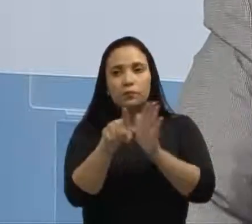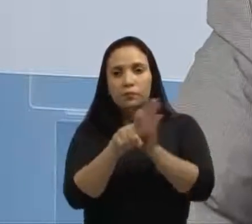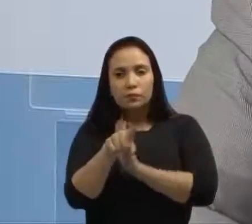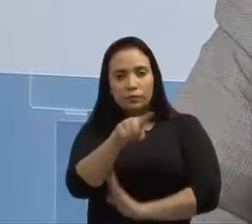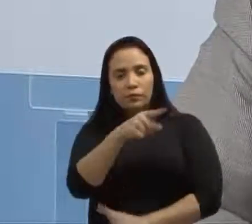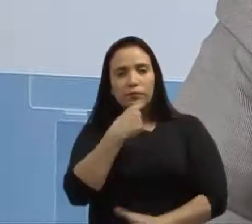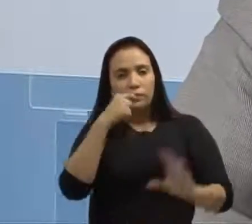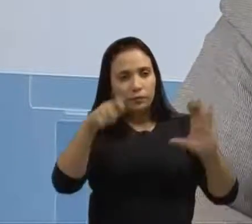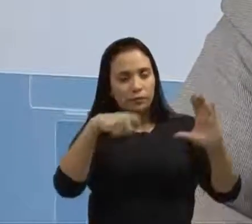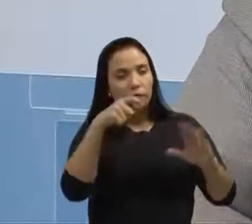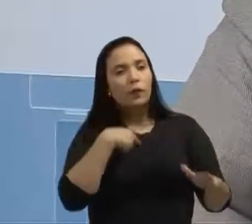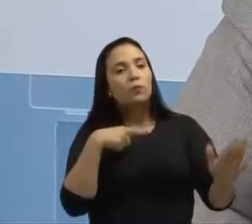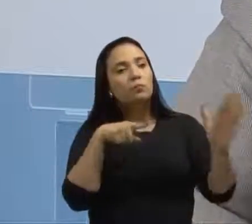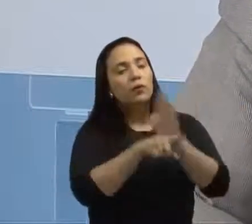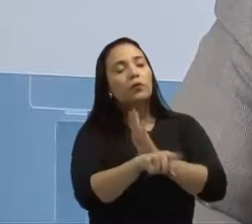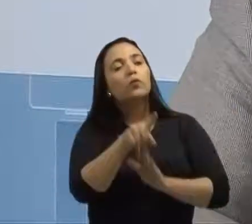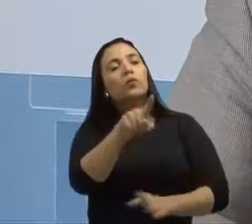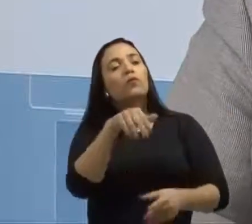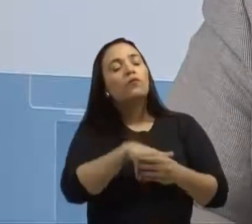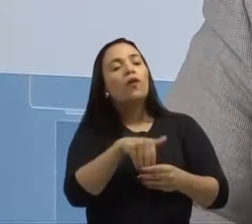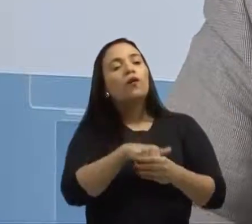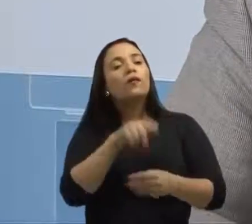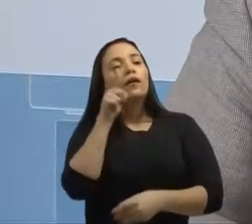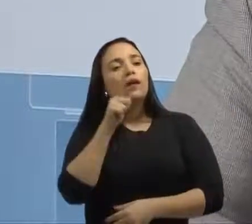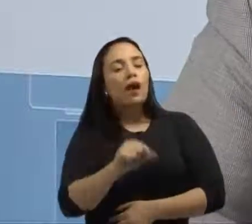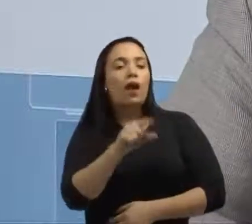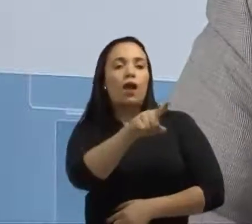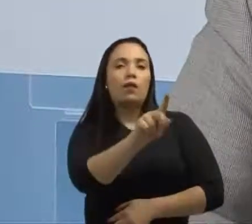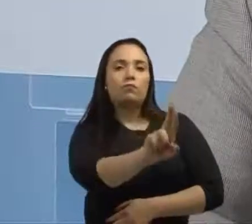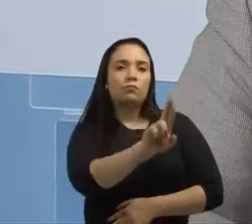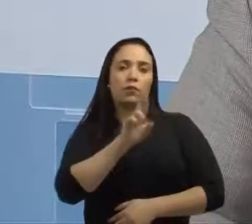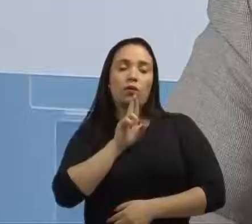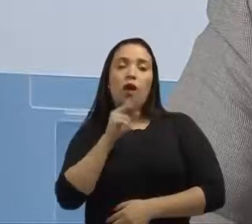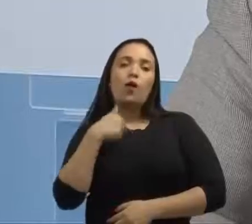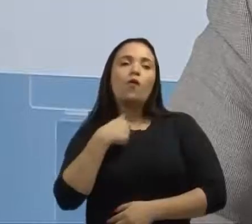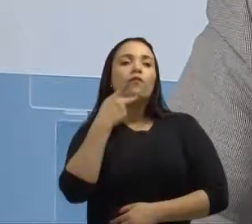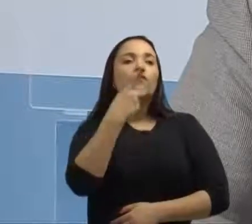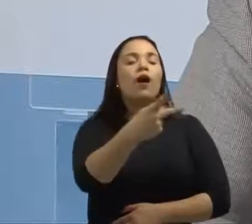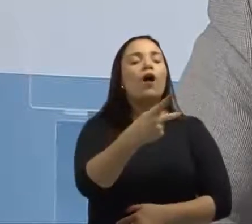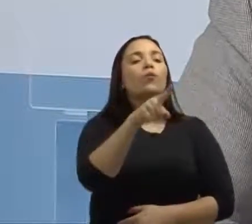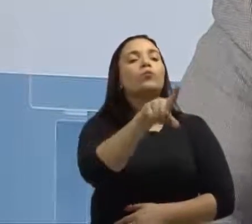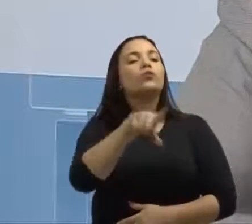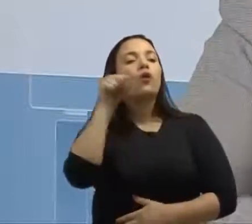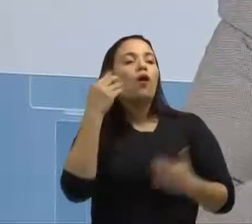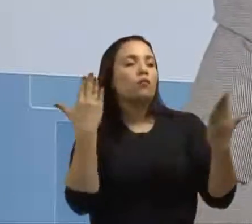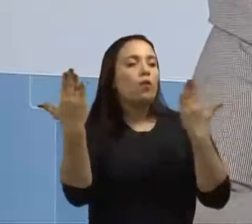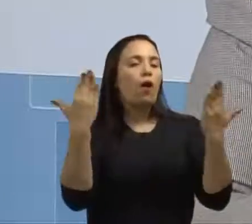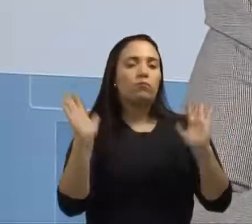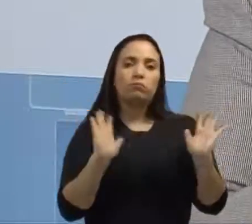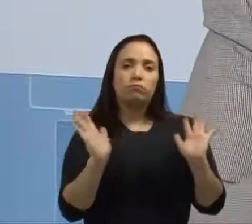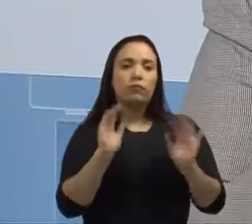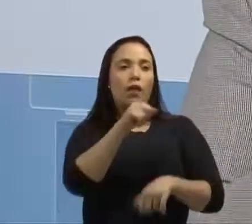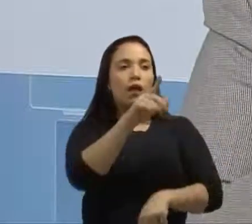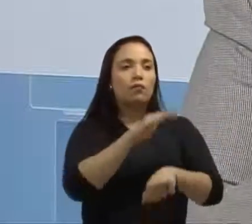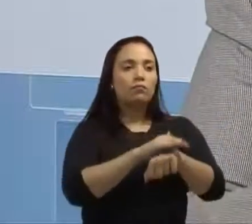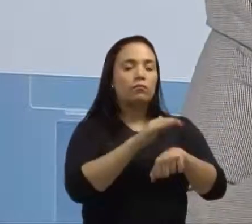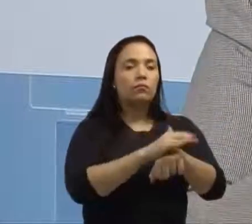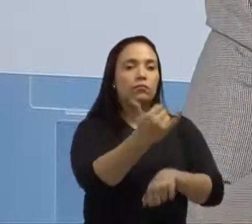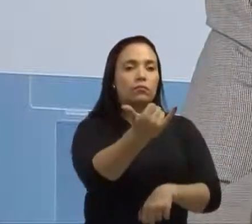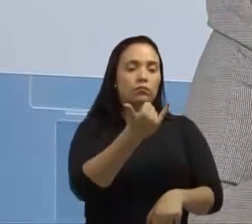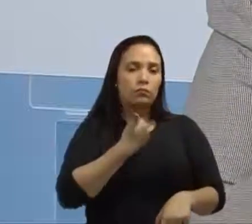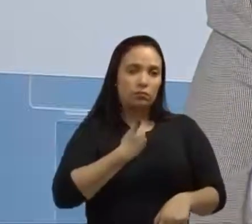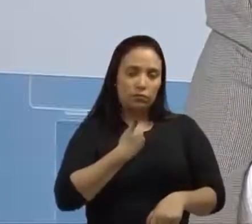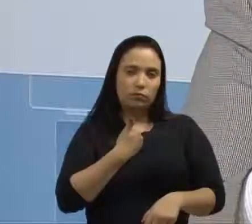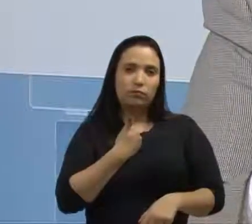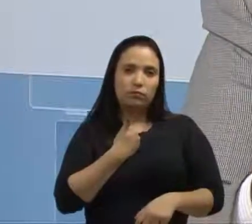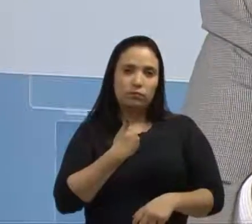o meu cinegrafista e disse, Claudinho, tu vai votar em quem? Aí ele disse assim, é fulano e tal. Eu não perguntei se tu ia votar... Se fosse esses aqui, tu votaria em